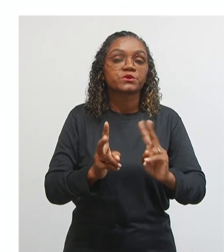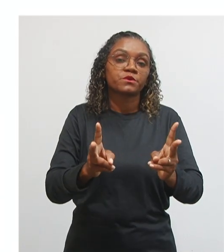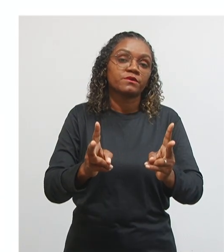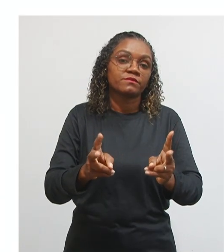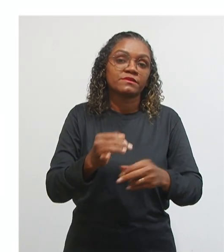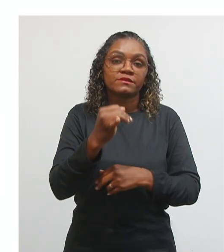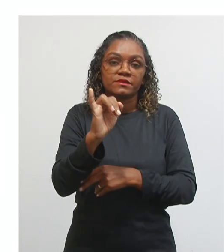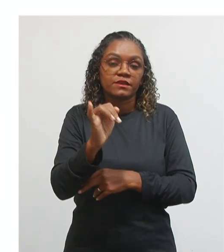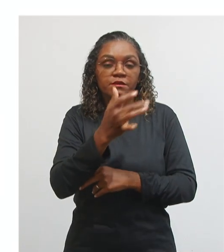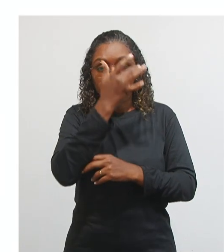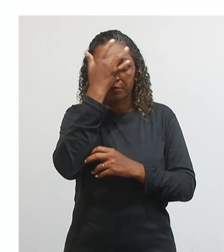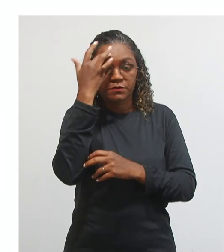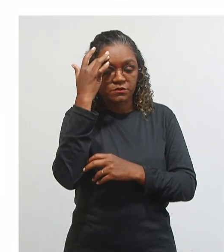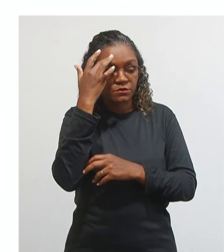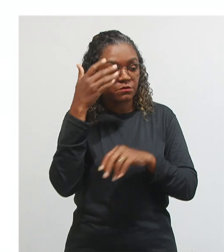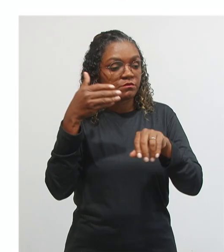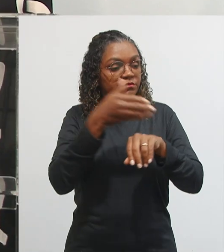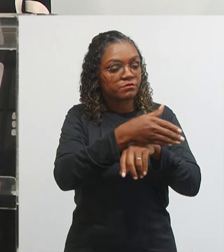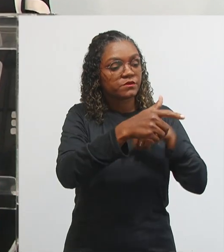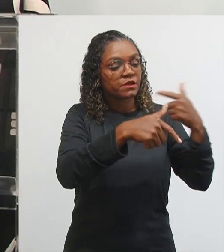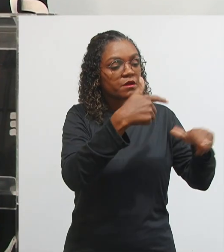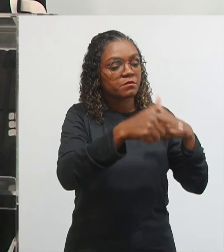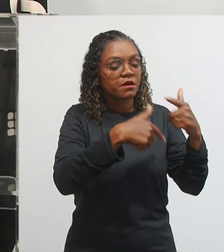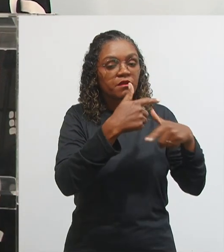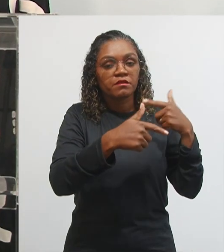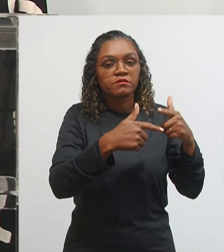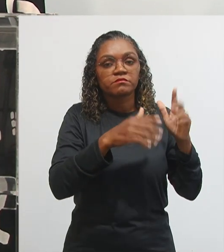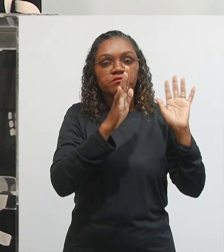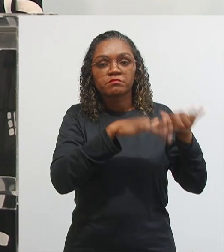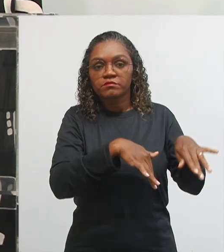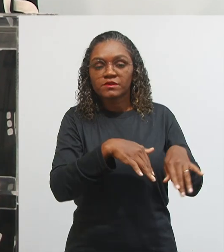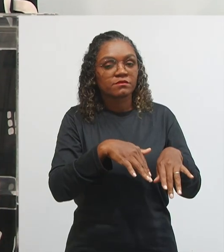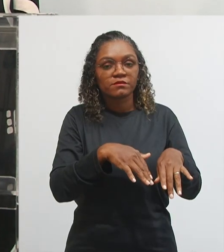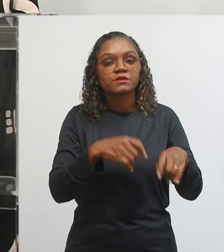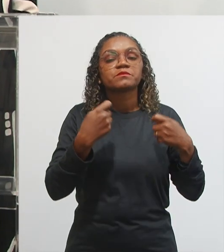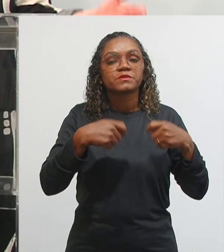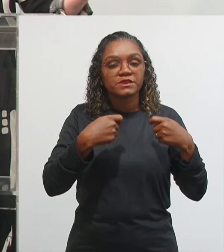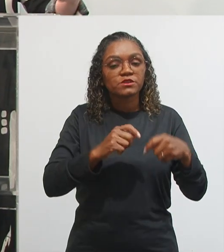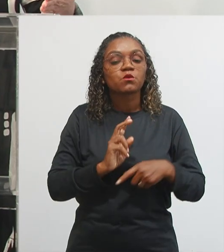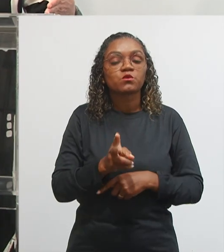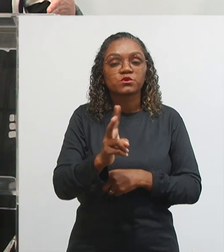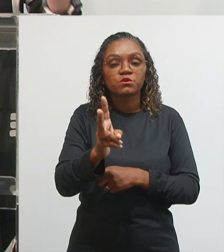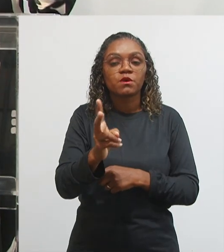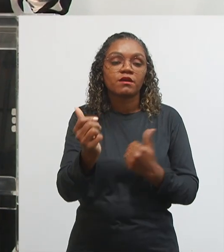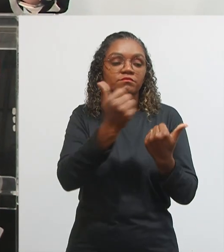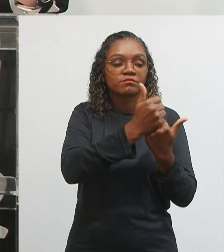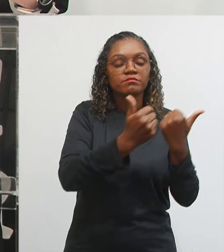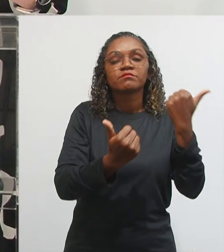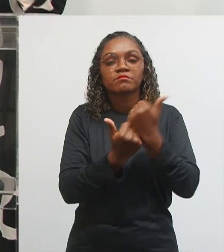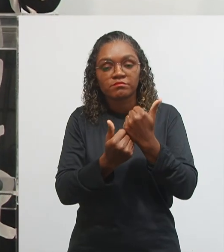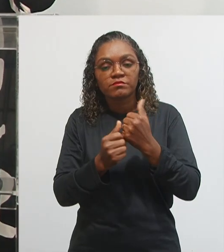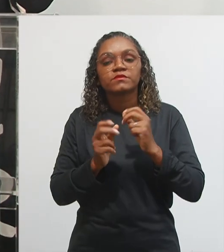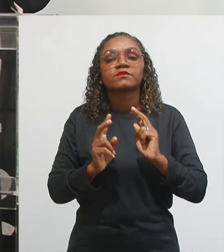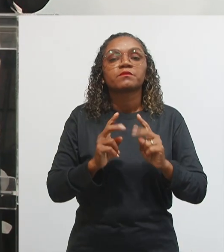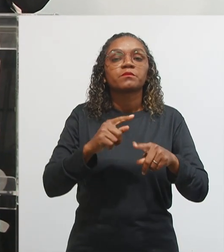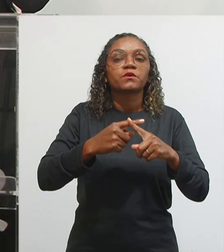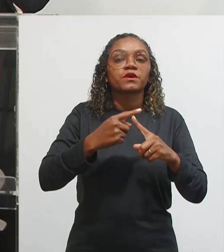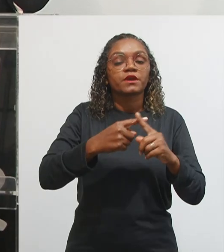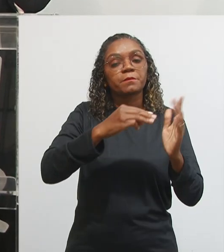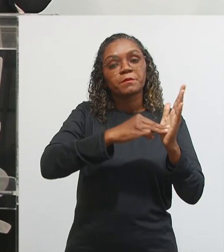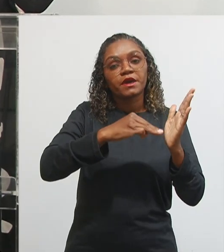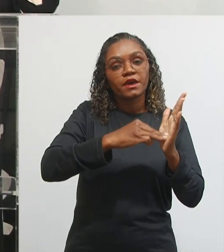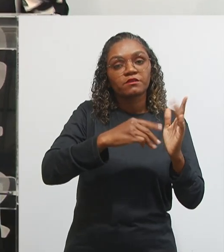senão cada pessoa que for prestar aquele serviço vai fazer do jeito que achar melhor. Se eu não tiver um método, se eu não tiver um procedimento, então cada